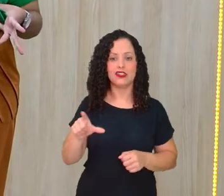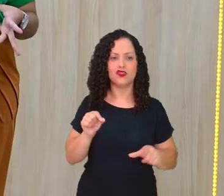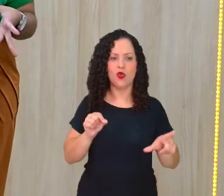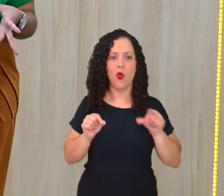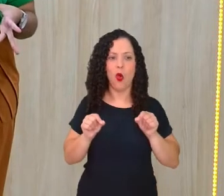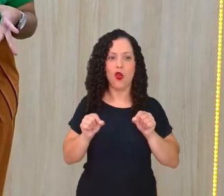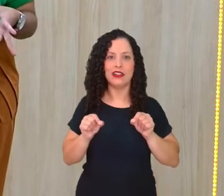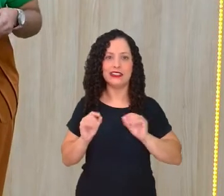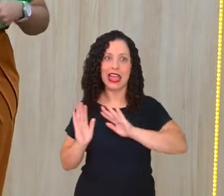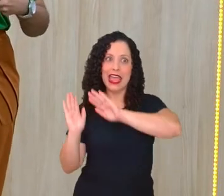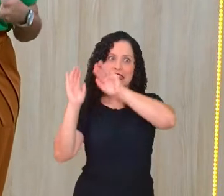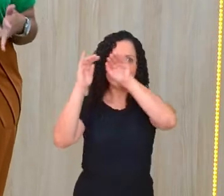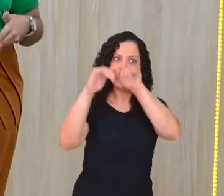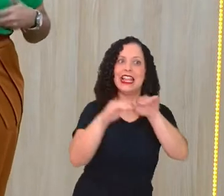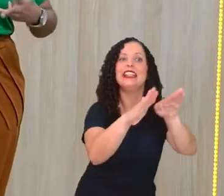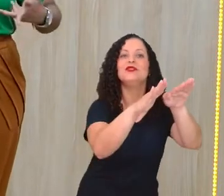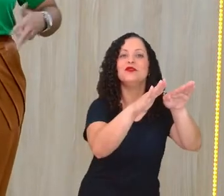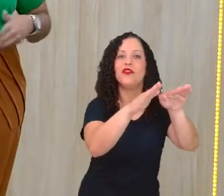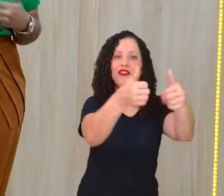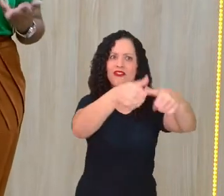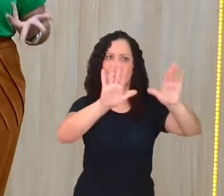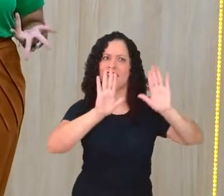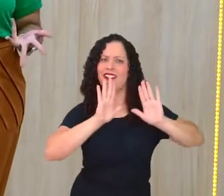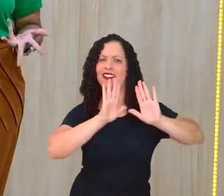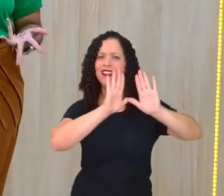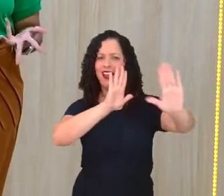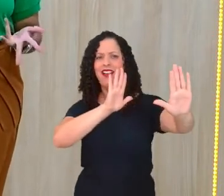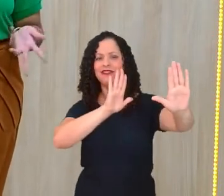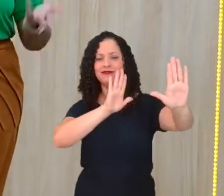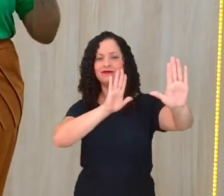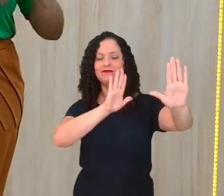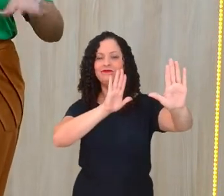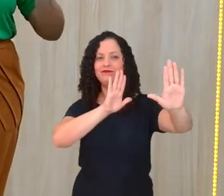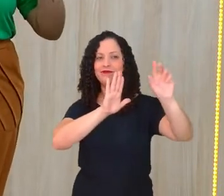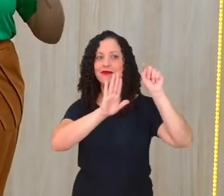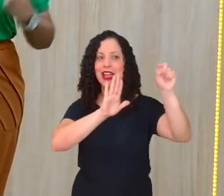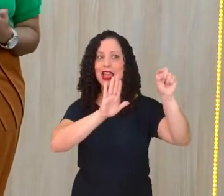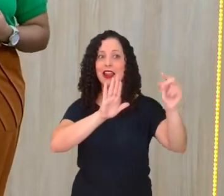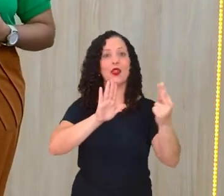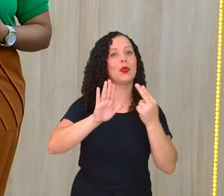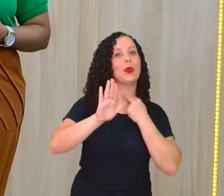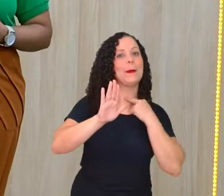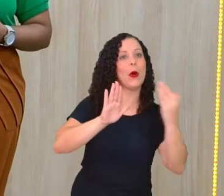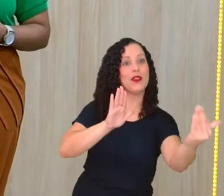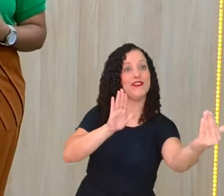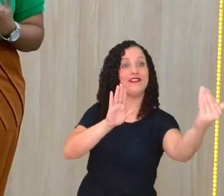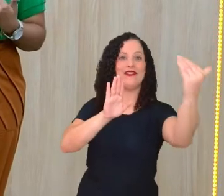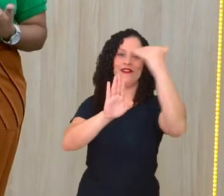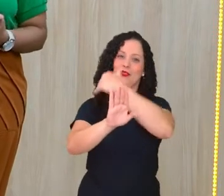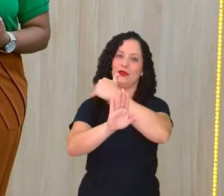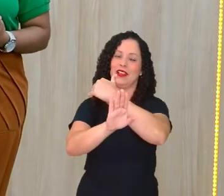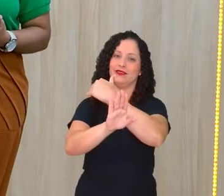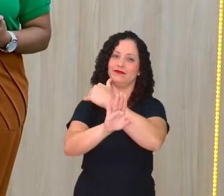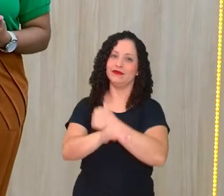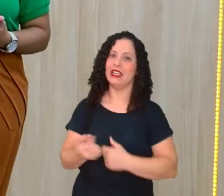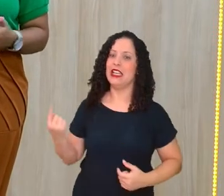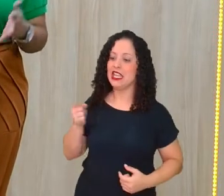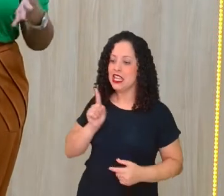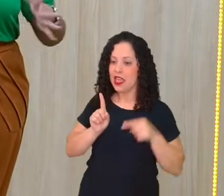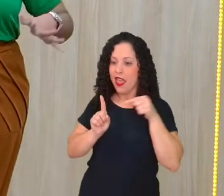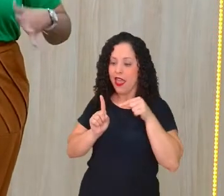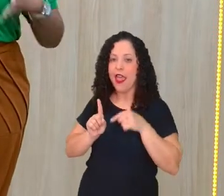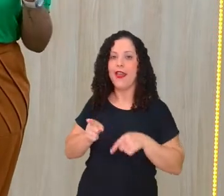no bordado e fica lá presa, ela não consegue mais voltar para a realidade. E a irmã mais